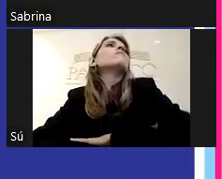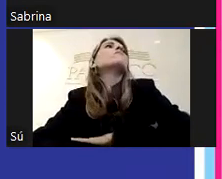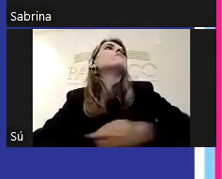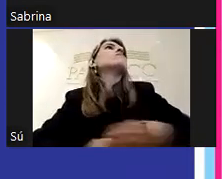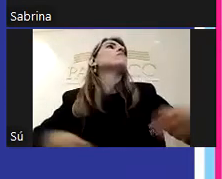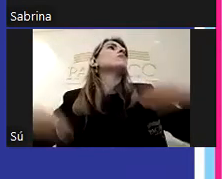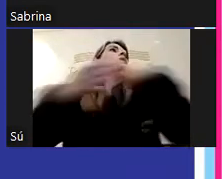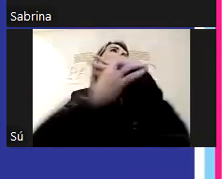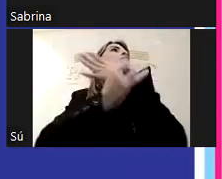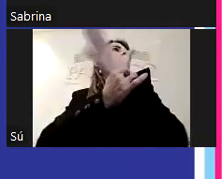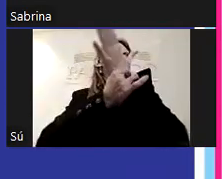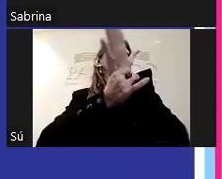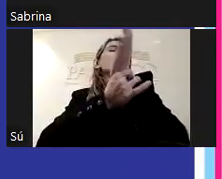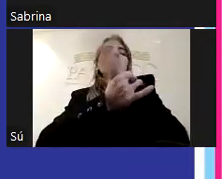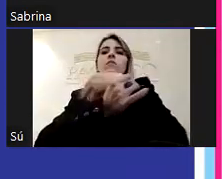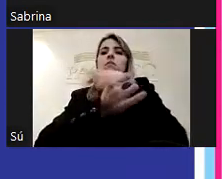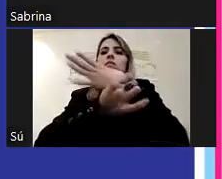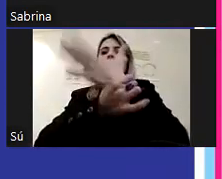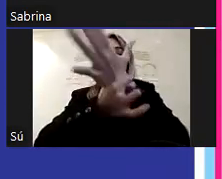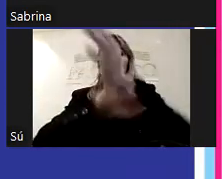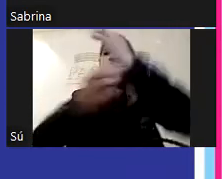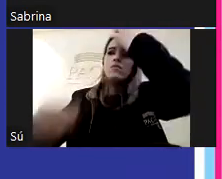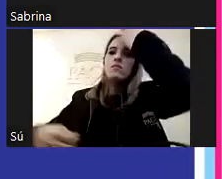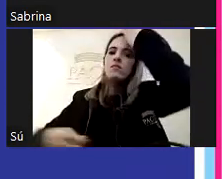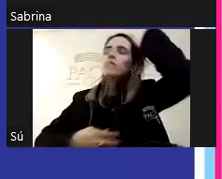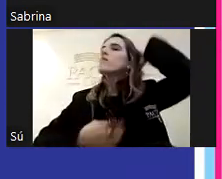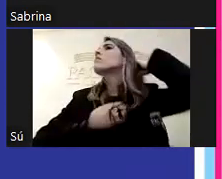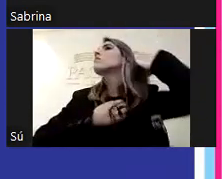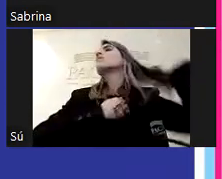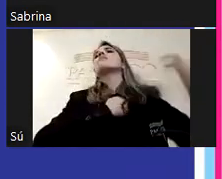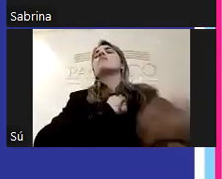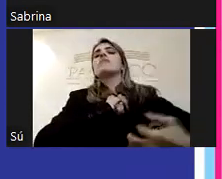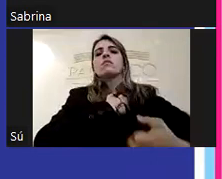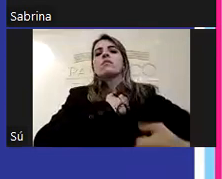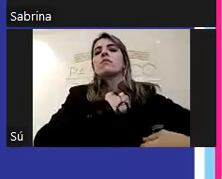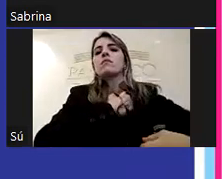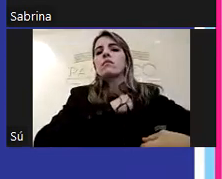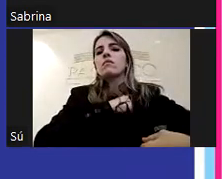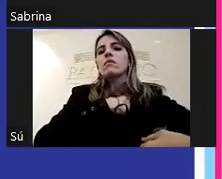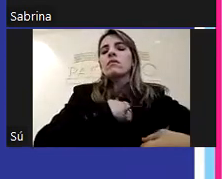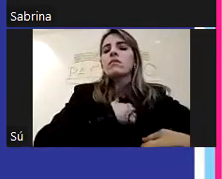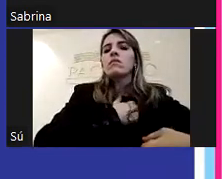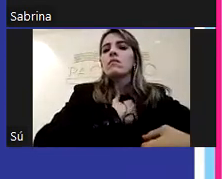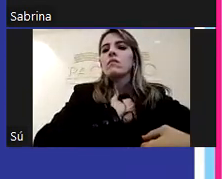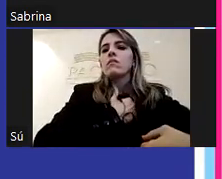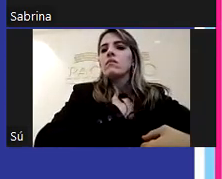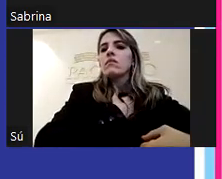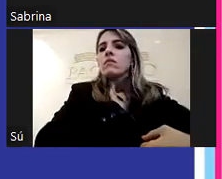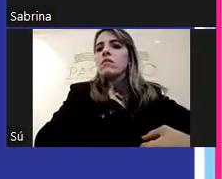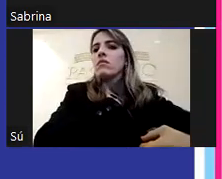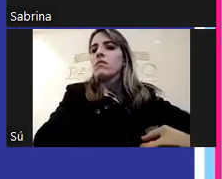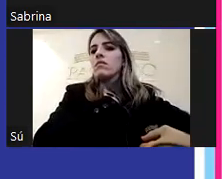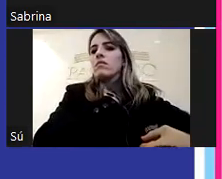uma ansiedade muito grande, também não sabe fazer um sexo direito. Então, até mesmo as circunstâncias